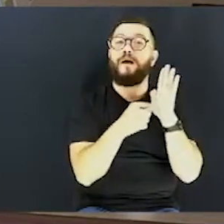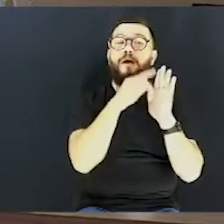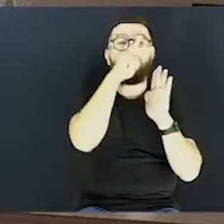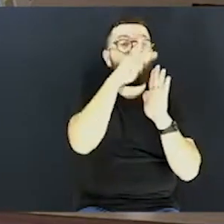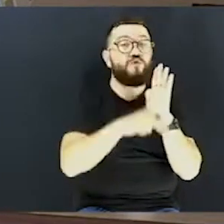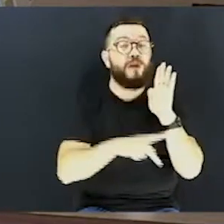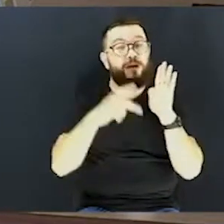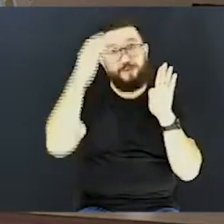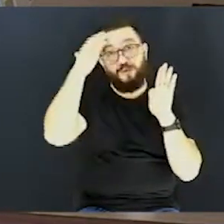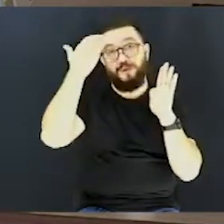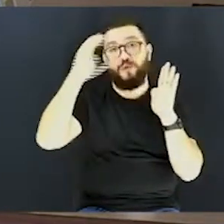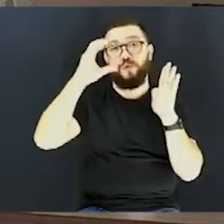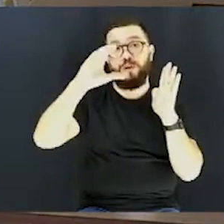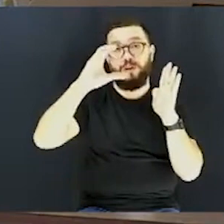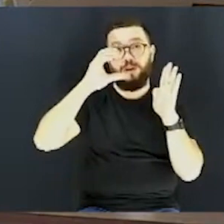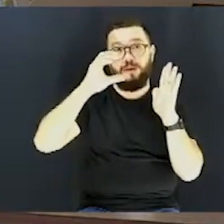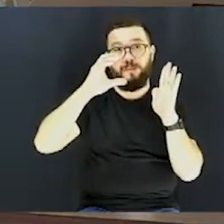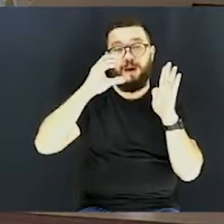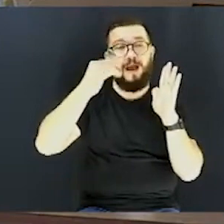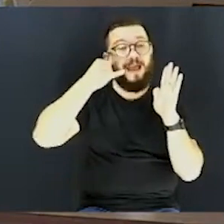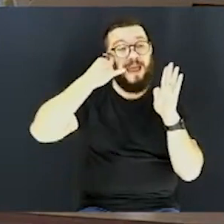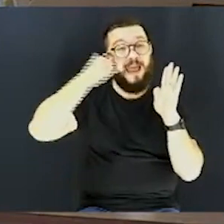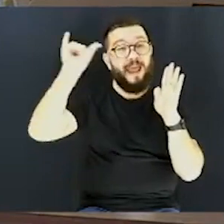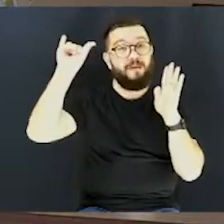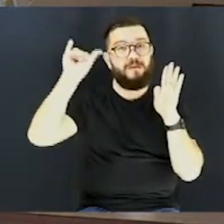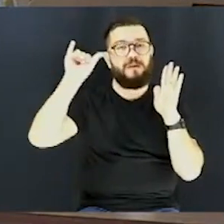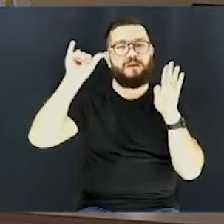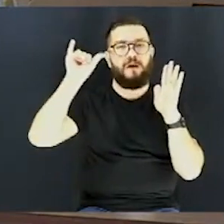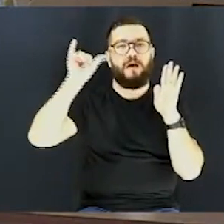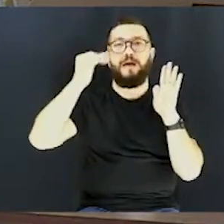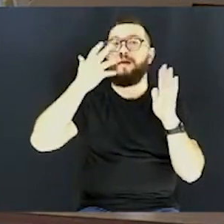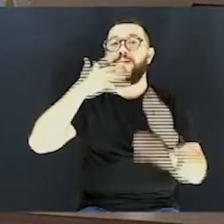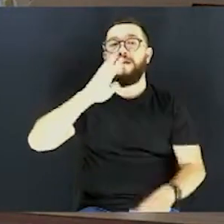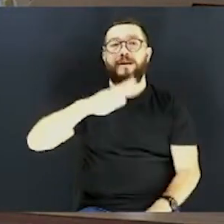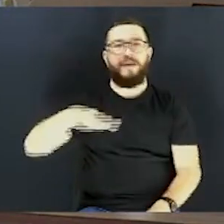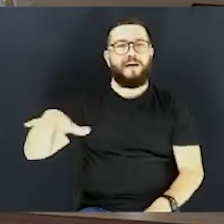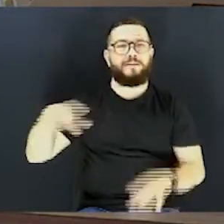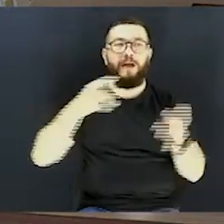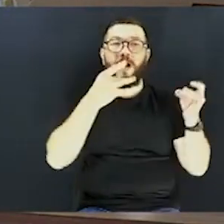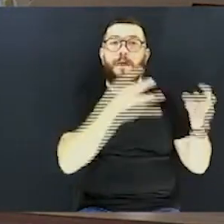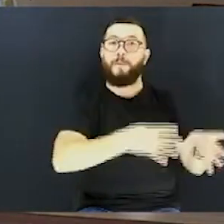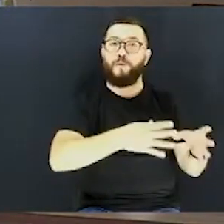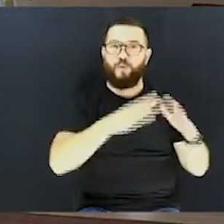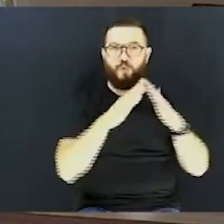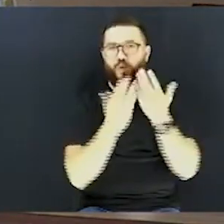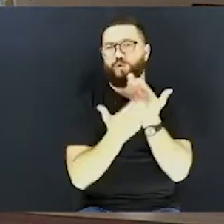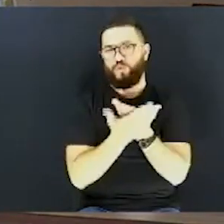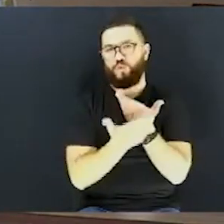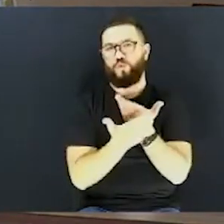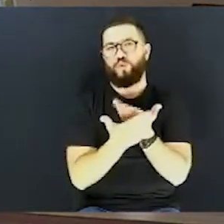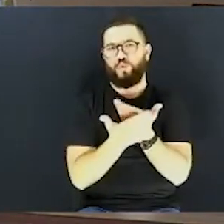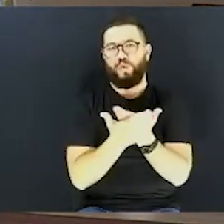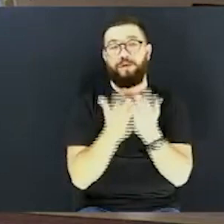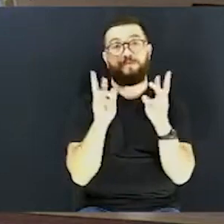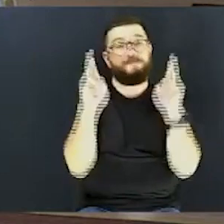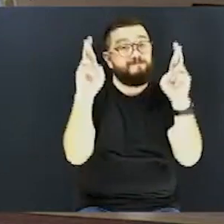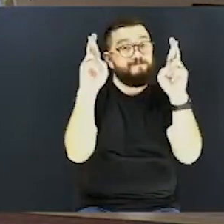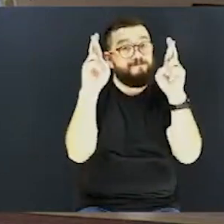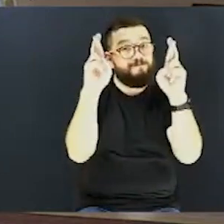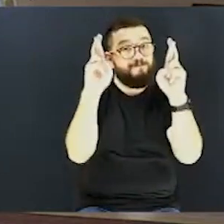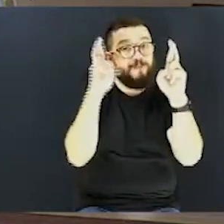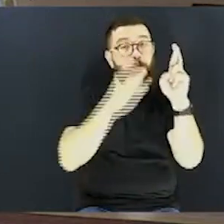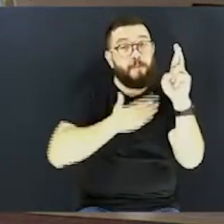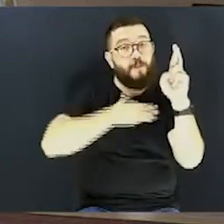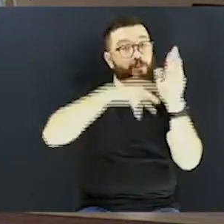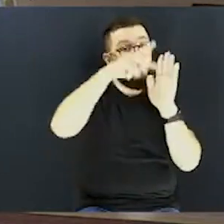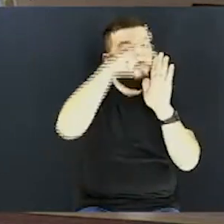Prevenção ao Abandono e Evasão Escolar. Então, a gente espera que isso, em breve, também venha a se somar ao Plano Municipal da Primeira Infância,